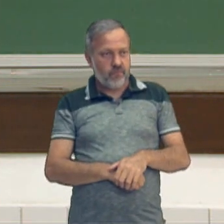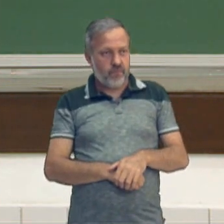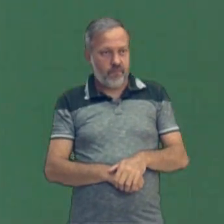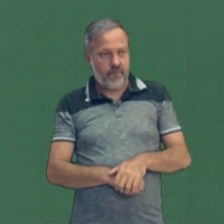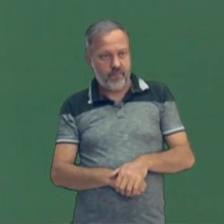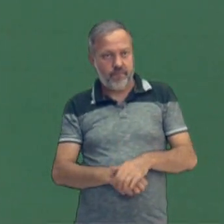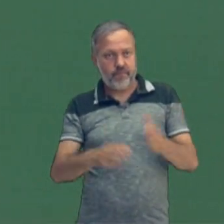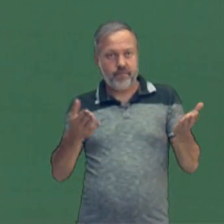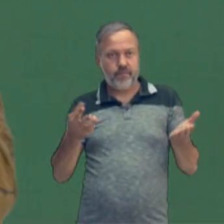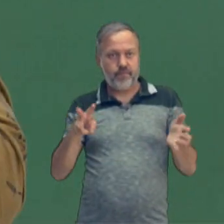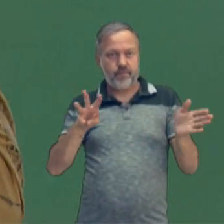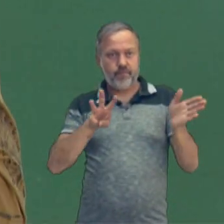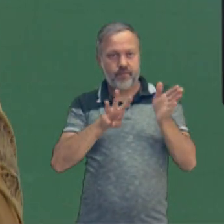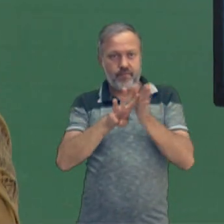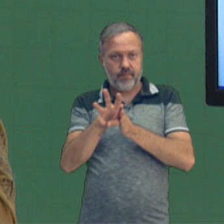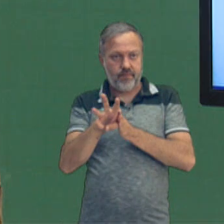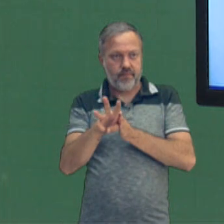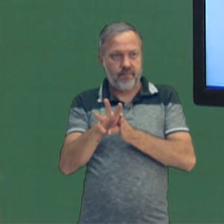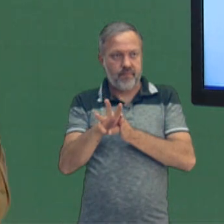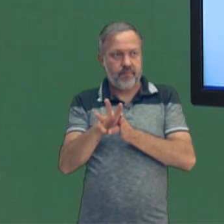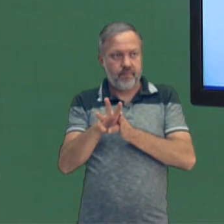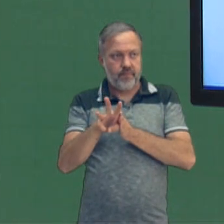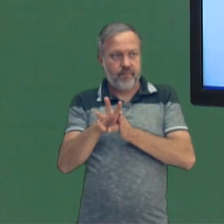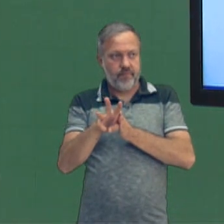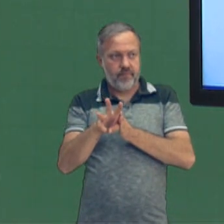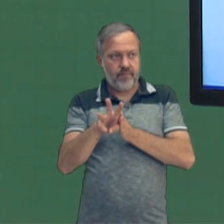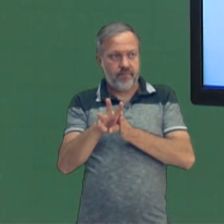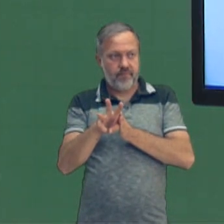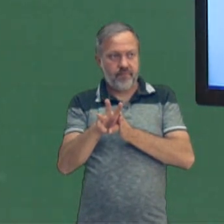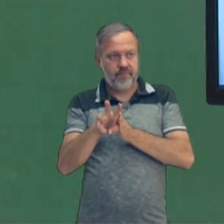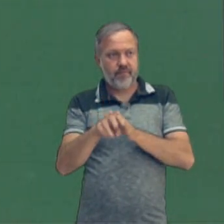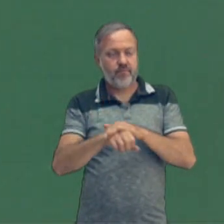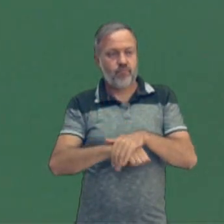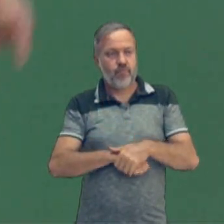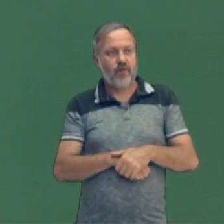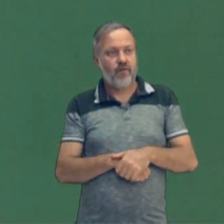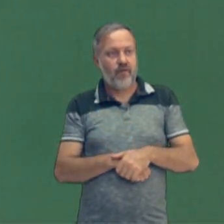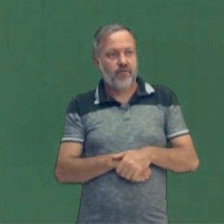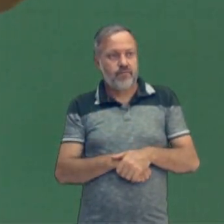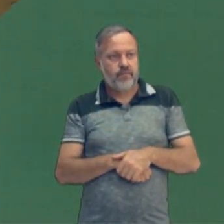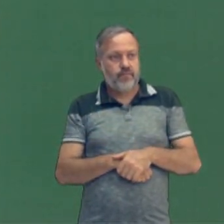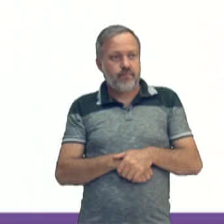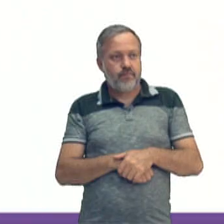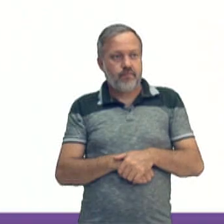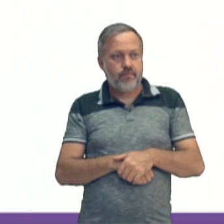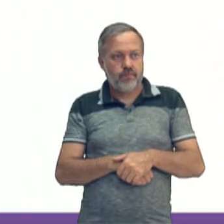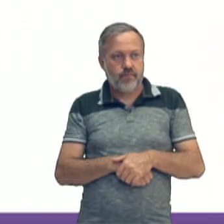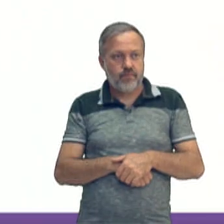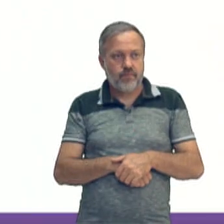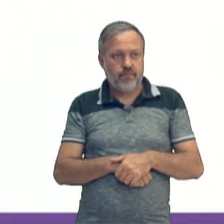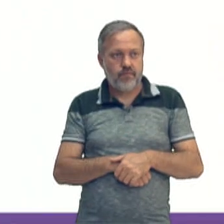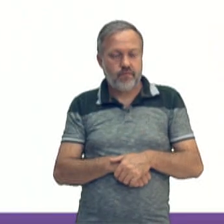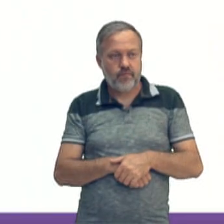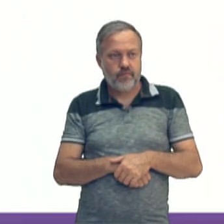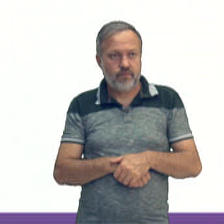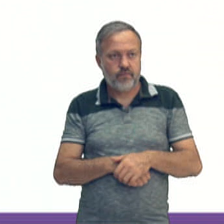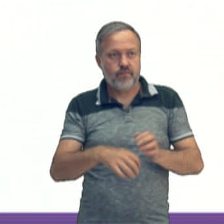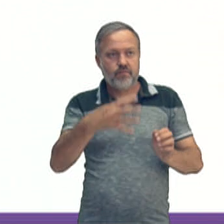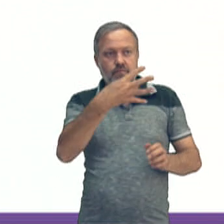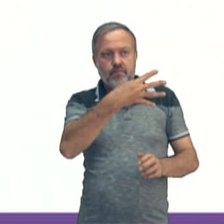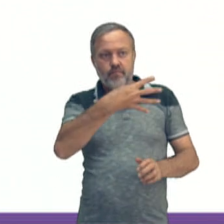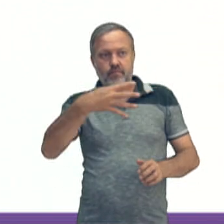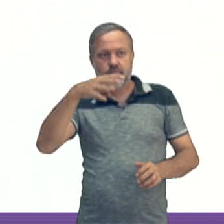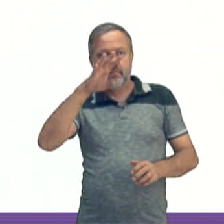para mais um quiz, mais uma atividade aqui de fixação do conhecimento? Então, número 3. O